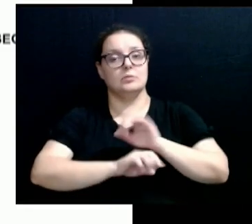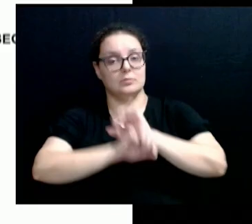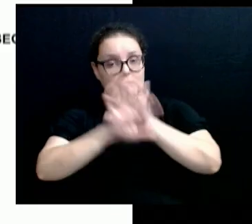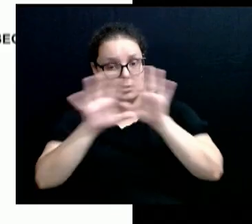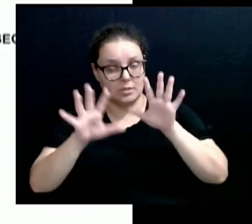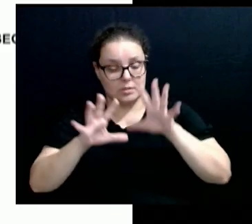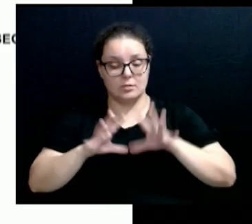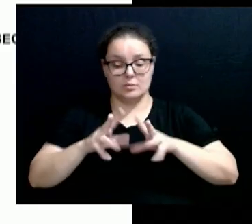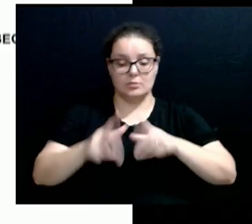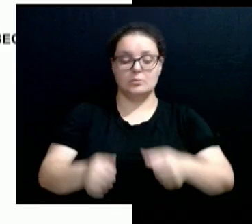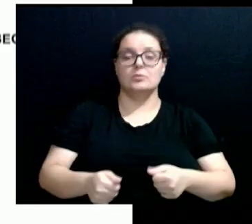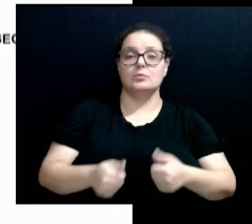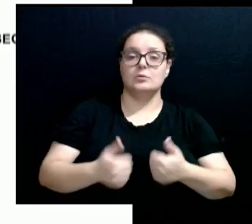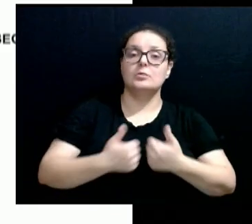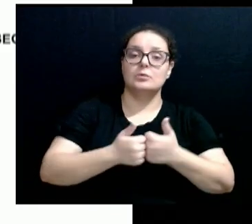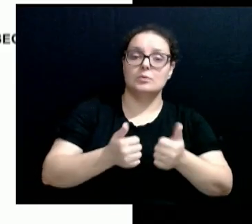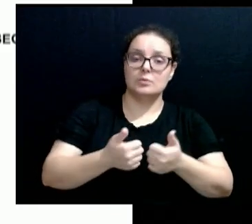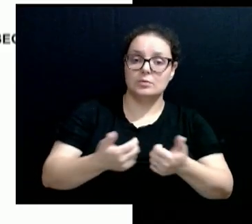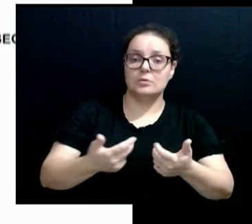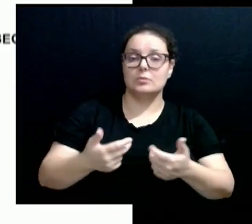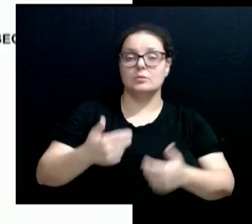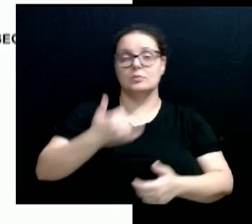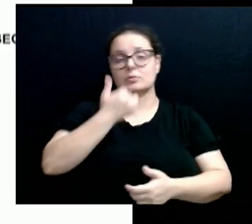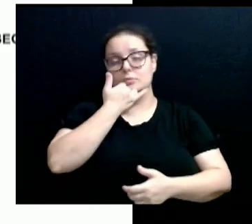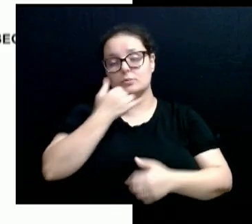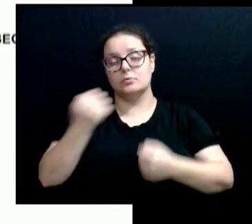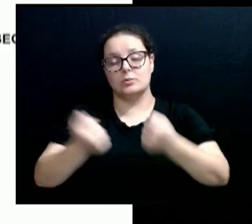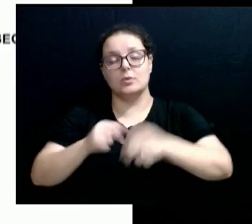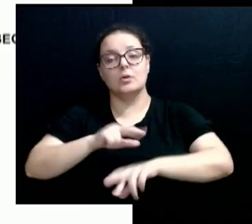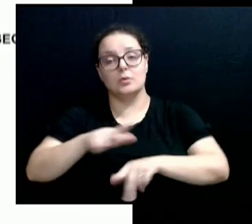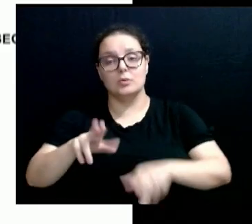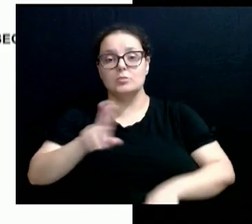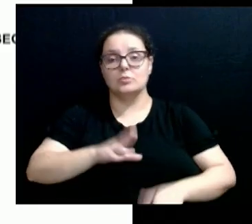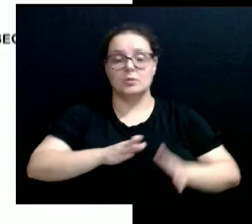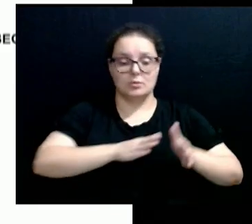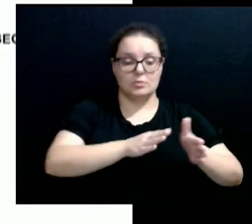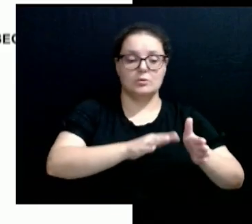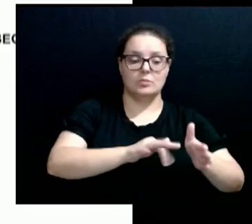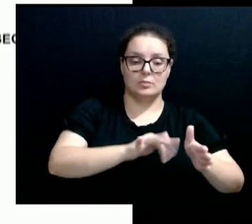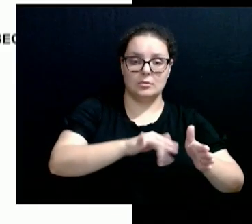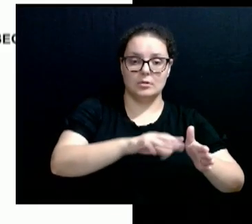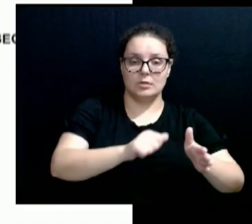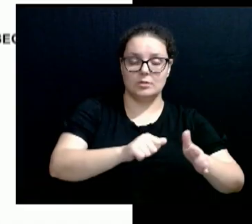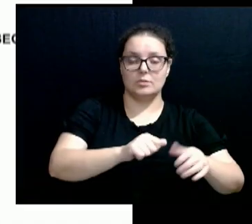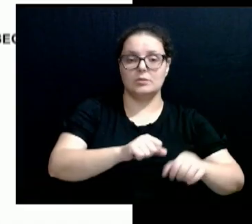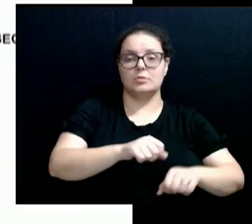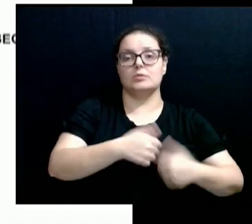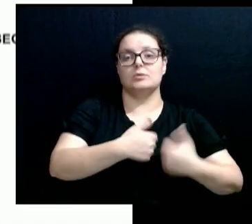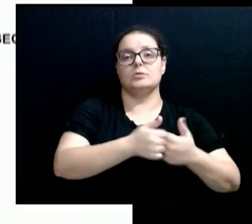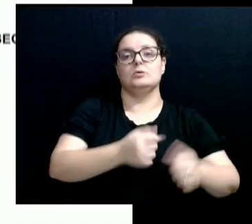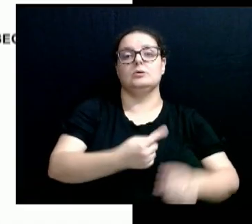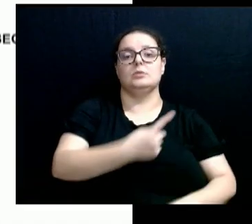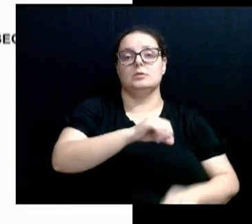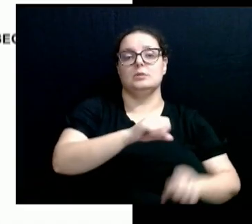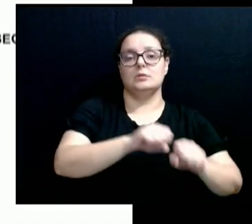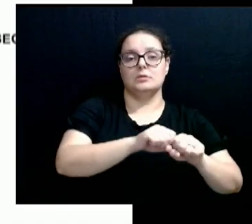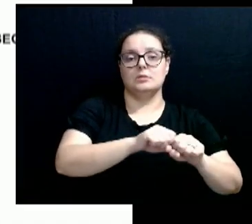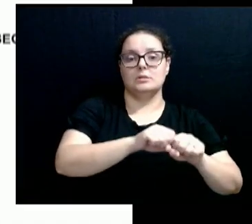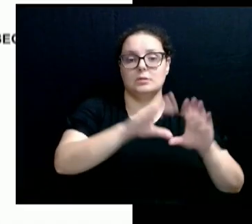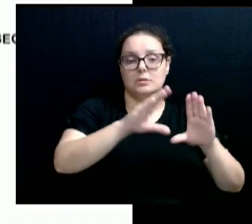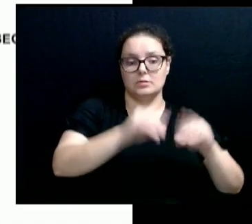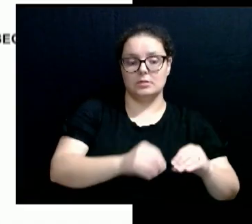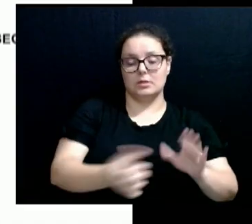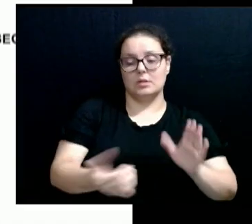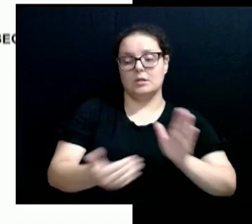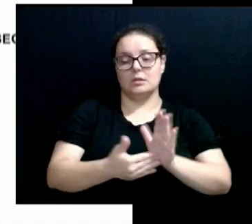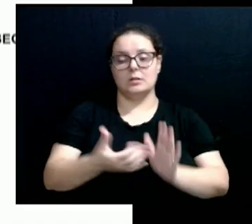veículos vão poder utilizar as faixas exclusivas de ônibus nos períodos das 10 horas da noite às 6 horas da manhã, em qualquer